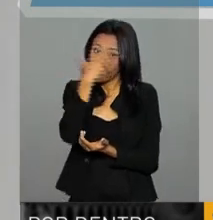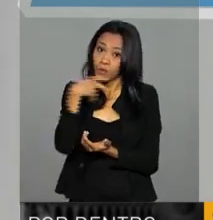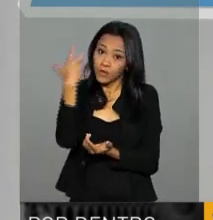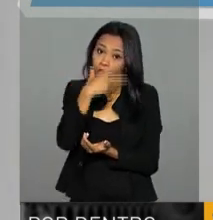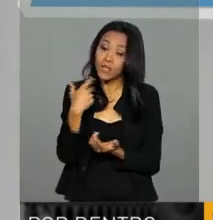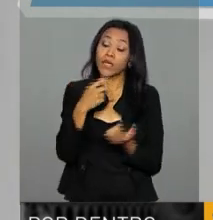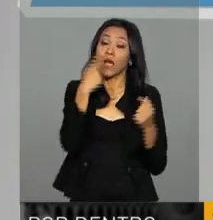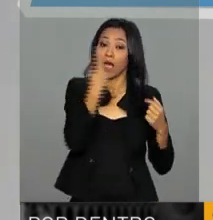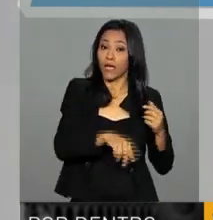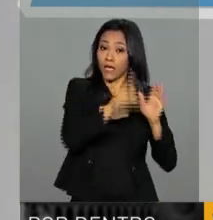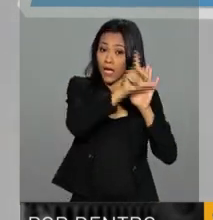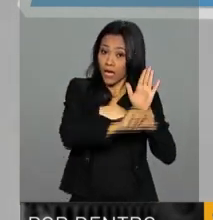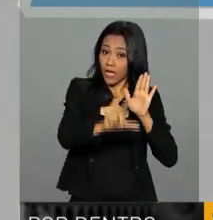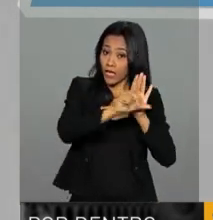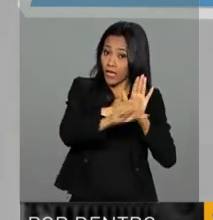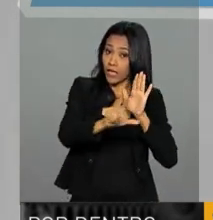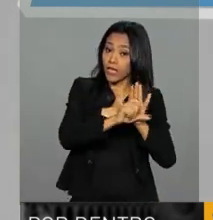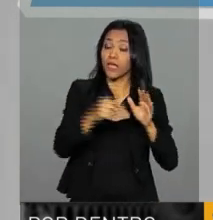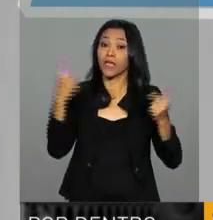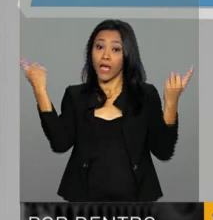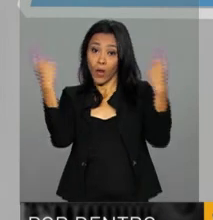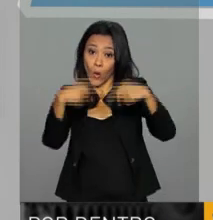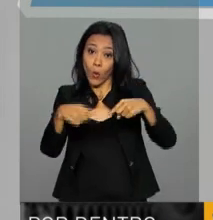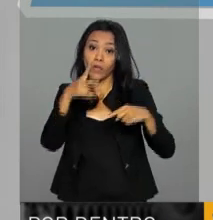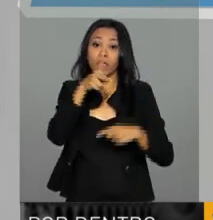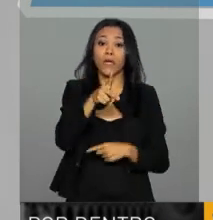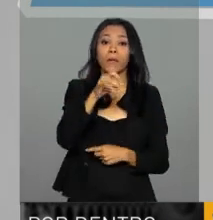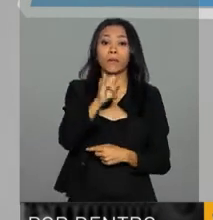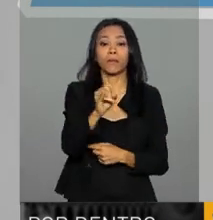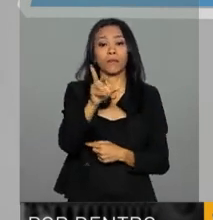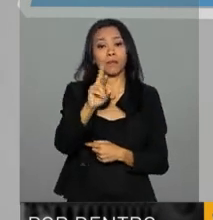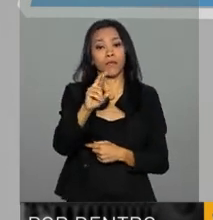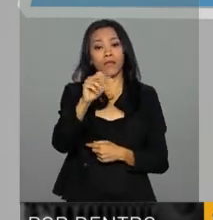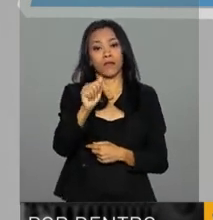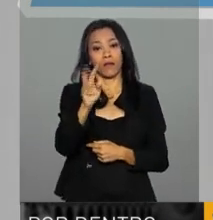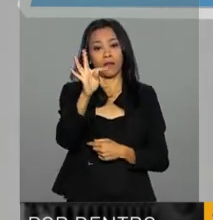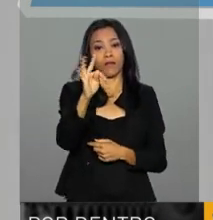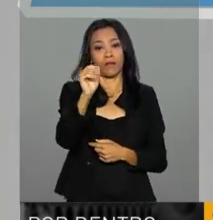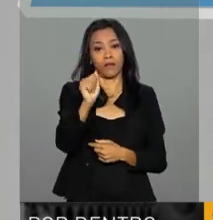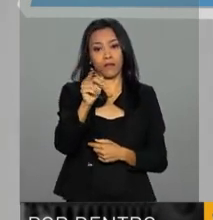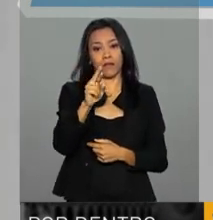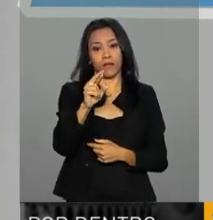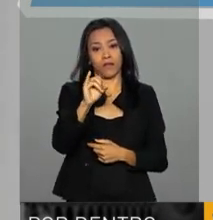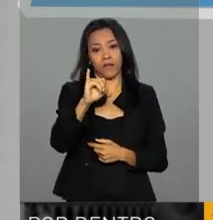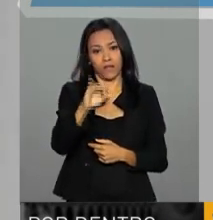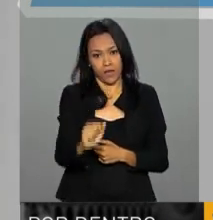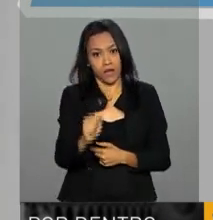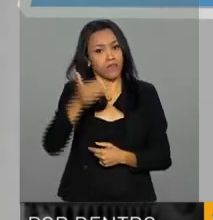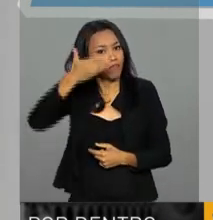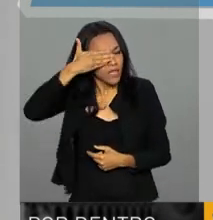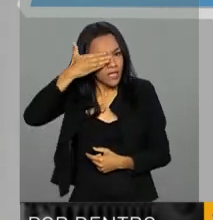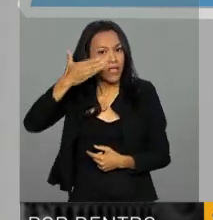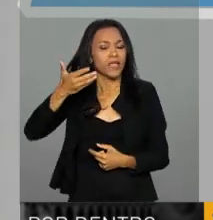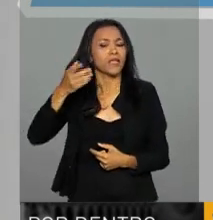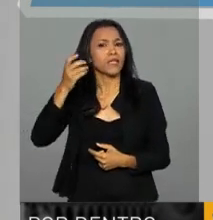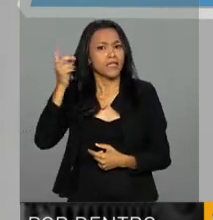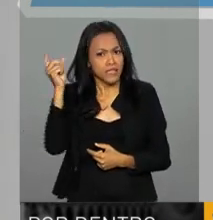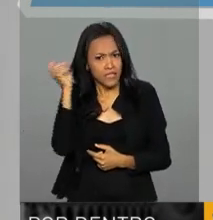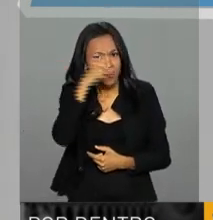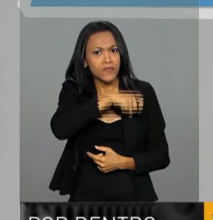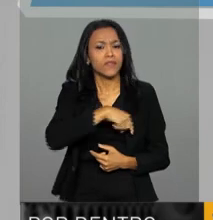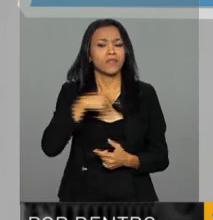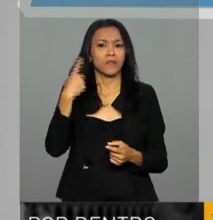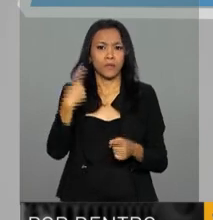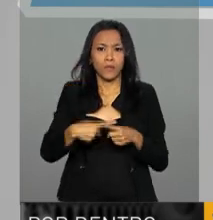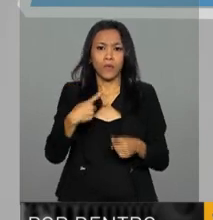combate à prática da pirataria prática essa que tem causado prejuízos incalculáveis aos talentos da